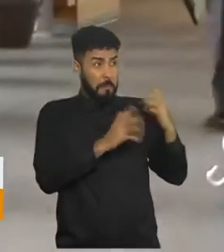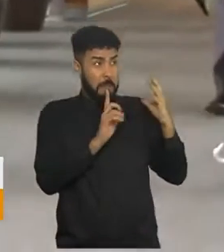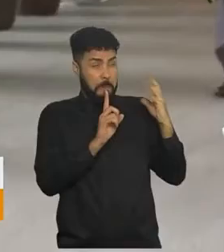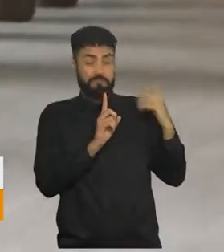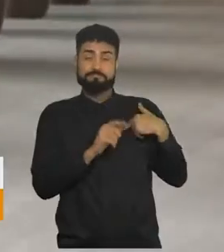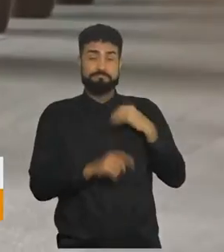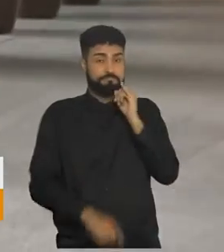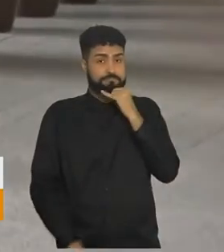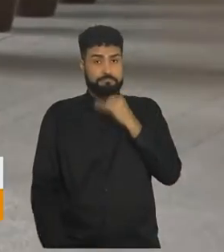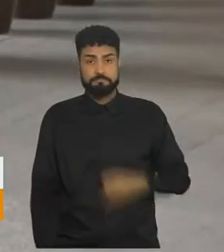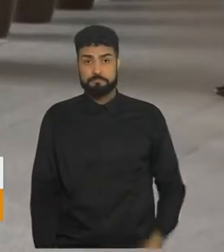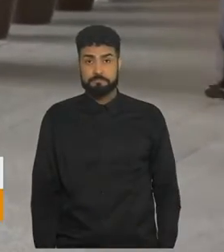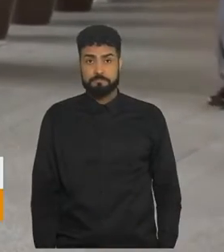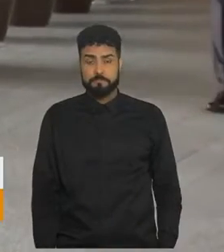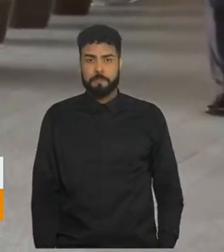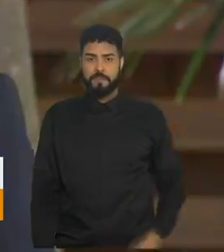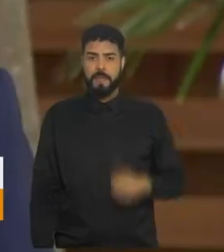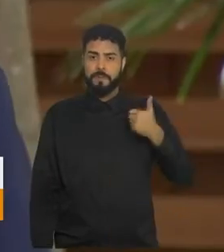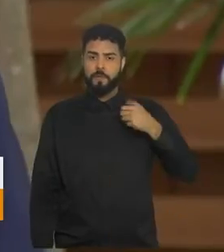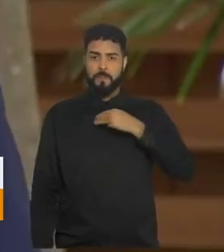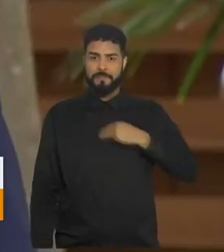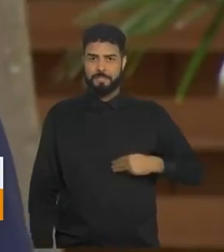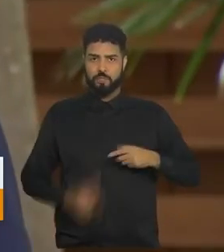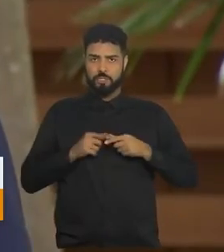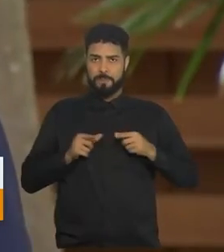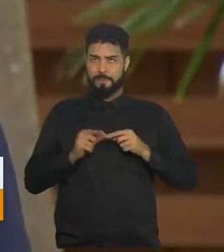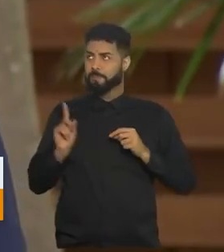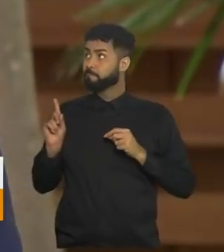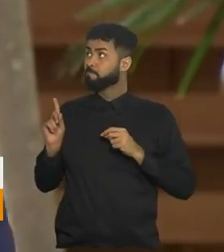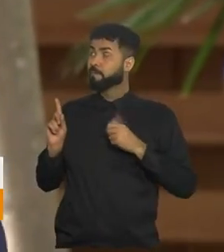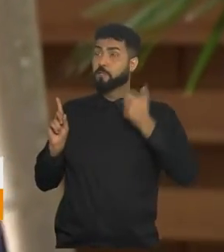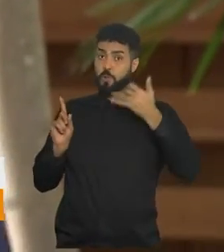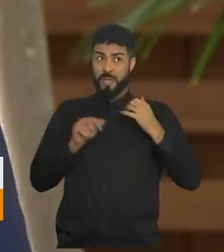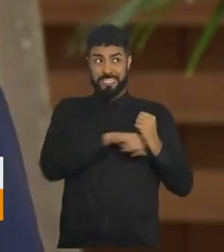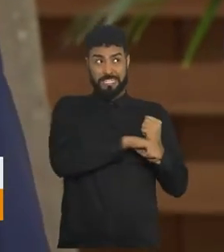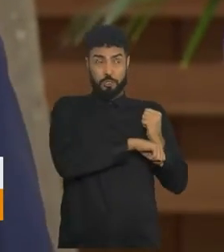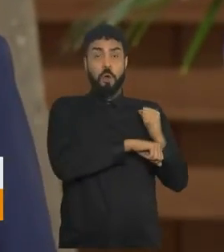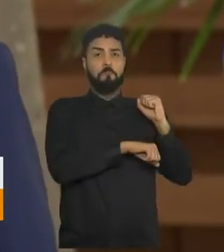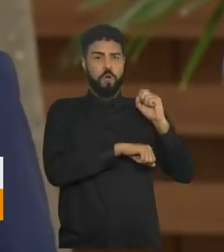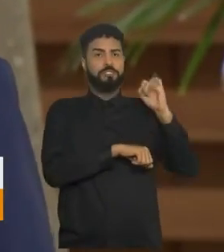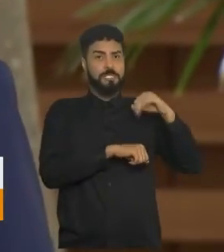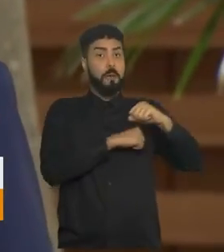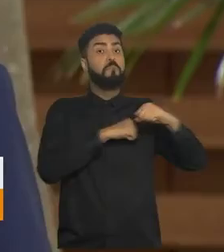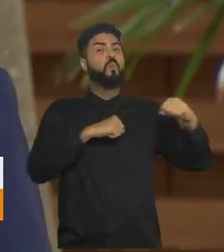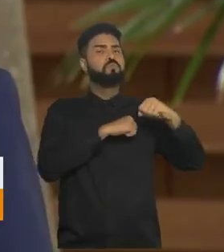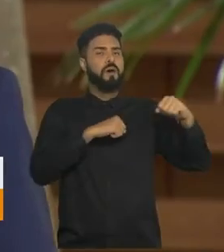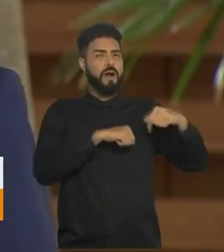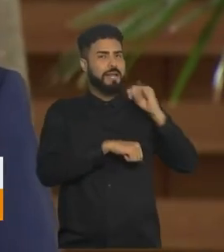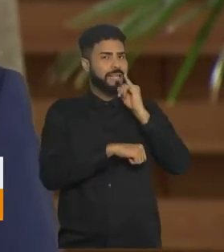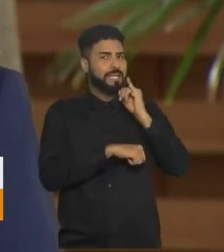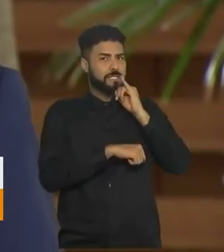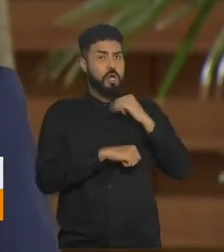o primeiro-ministro do Japão, Yoshihide Suga, disse que o teste pode ser um míssil balístico. Ele deixou o país em alerta para